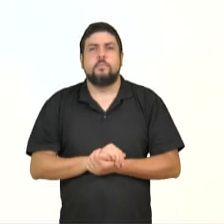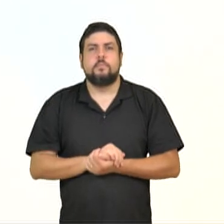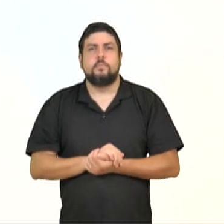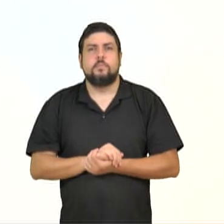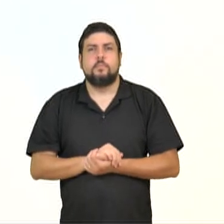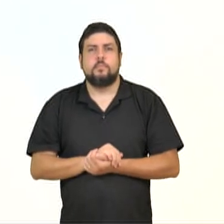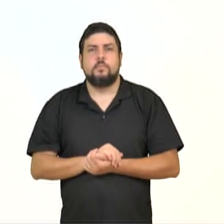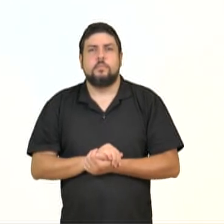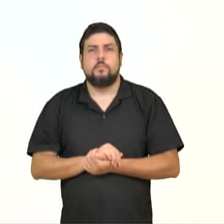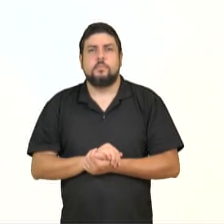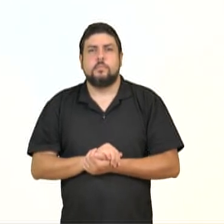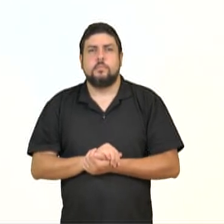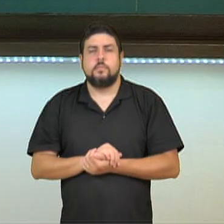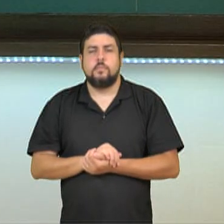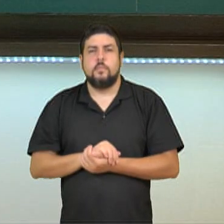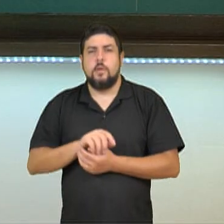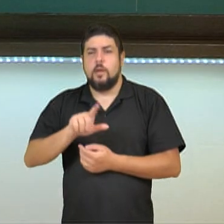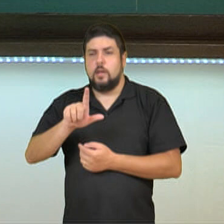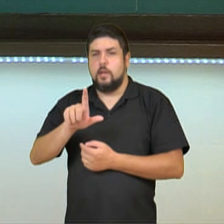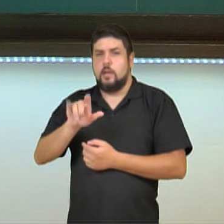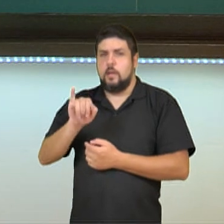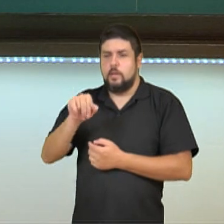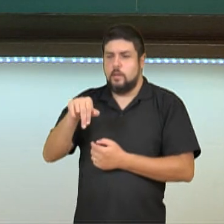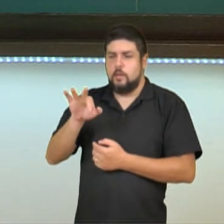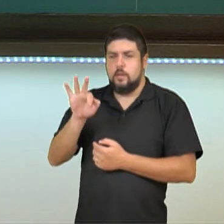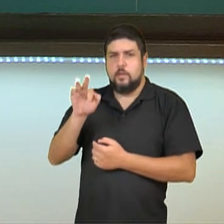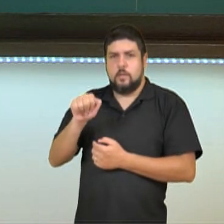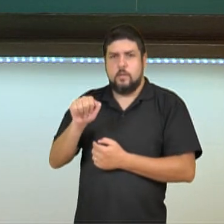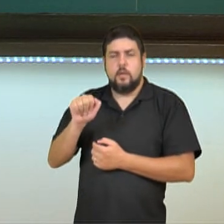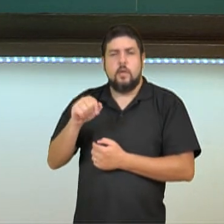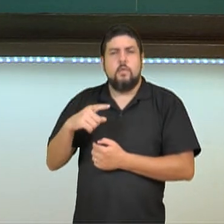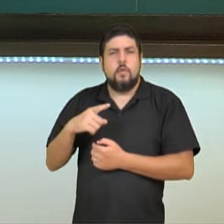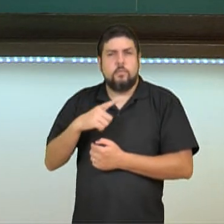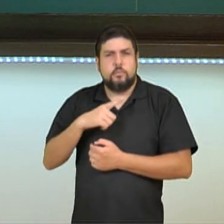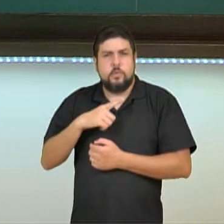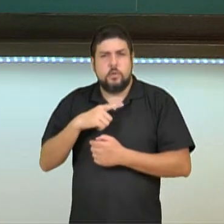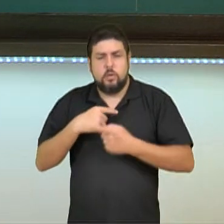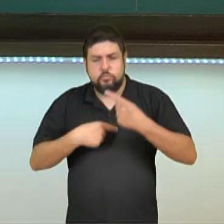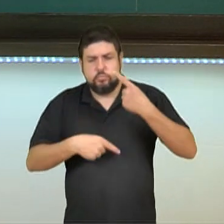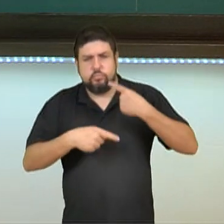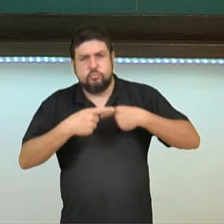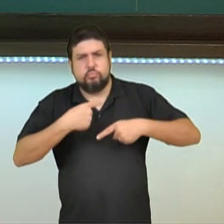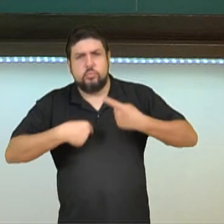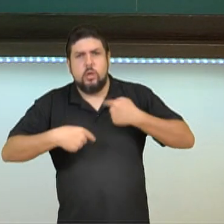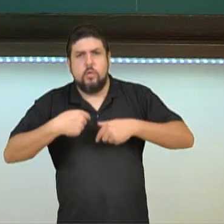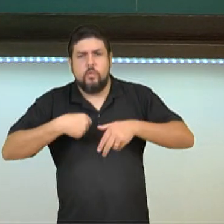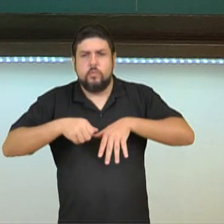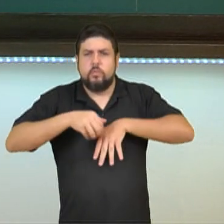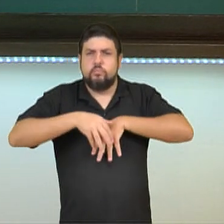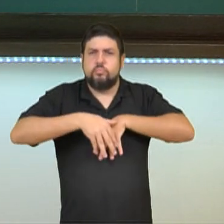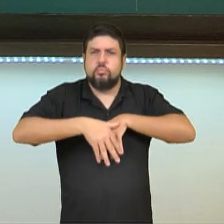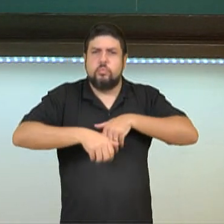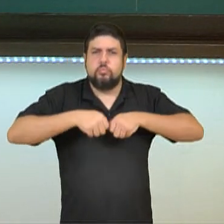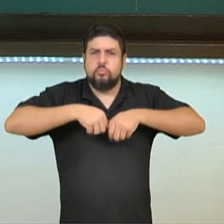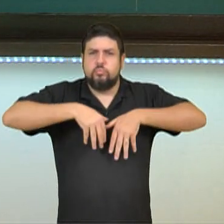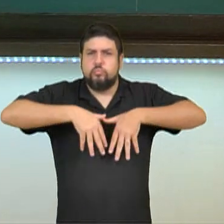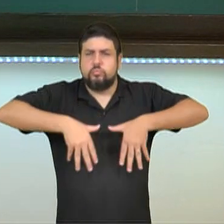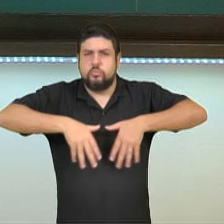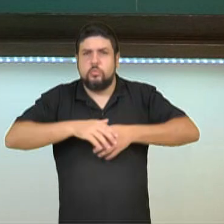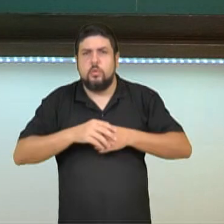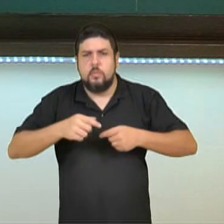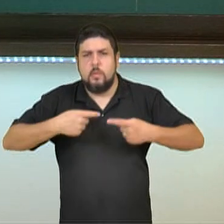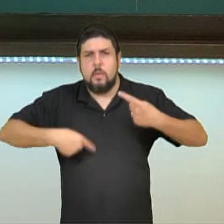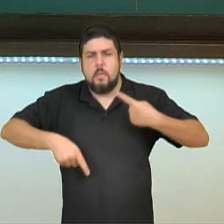A linfa, então, a gente já sabe que ela circula pelos vasos linfáticos. E aí, então, ela